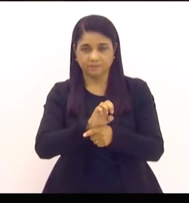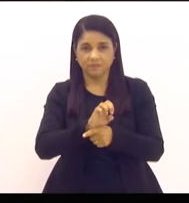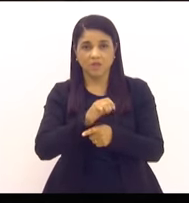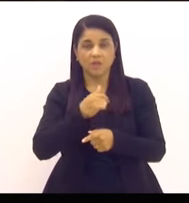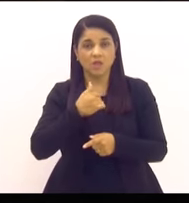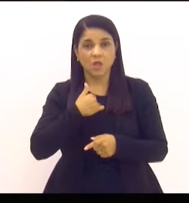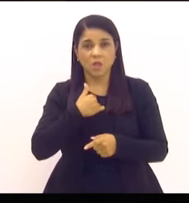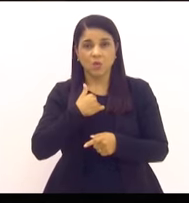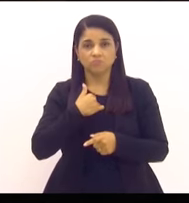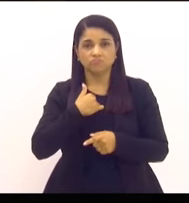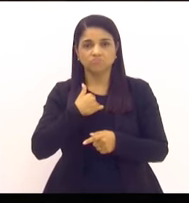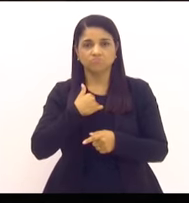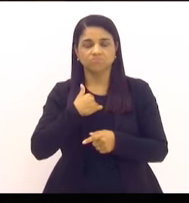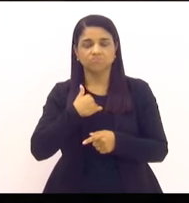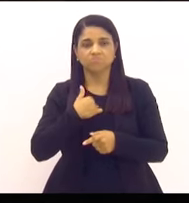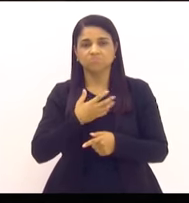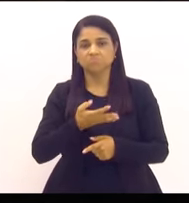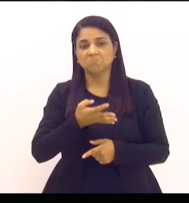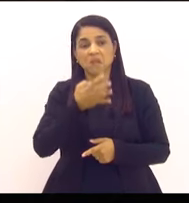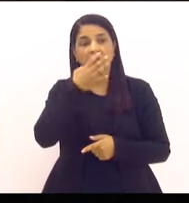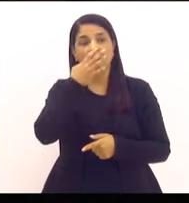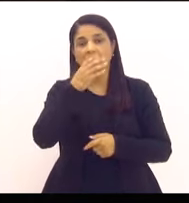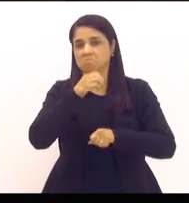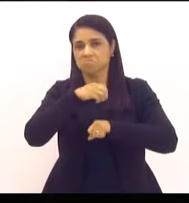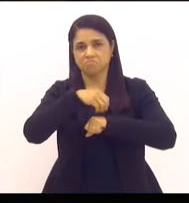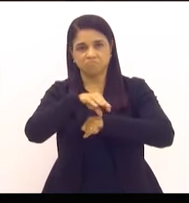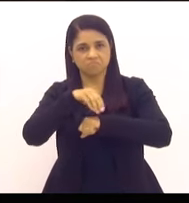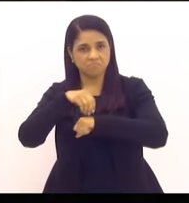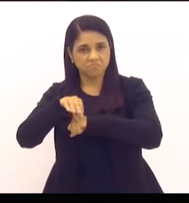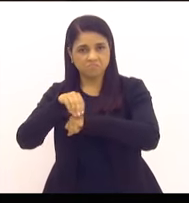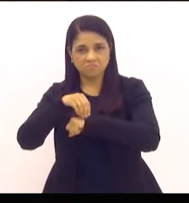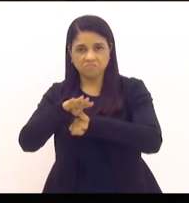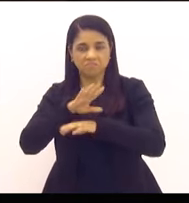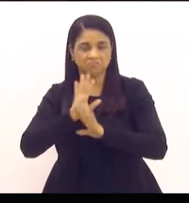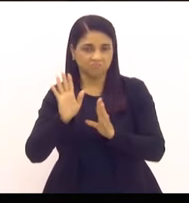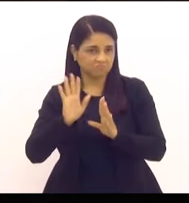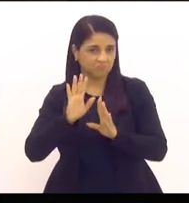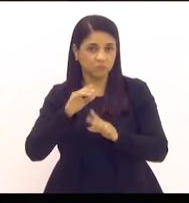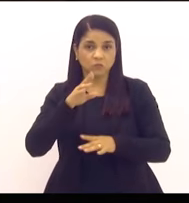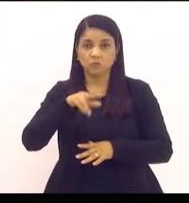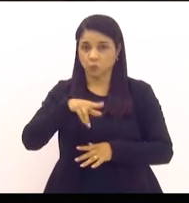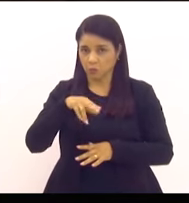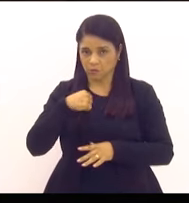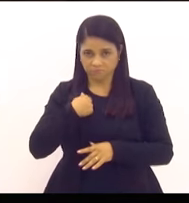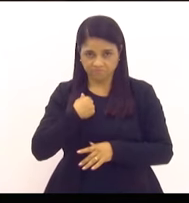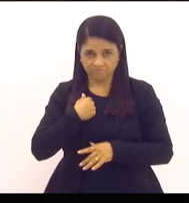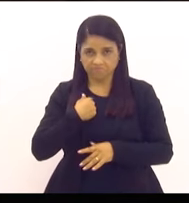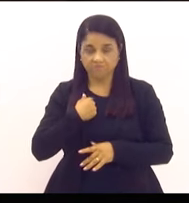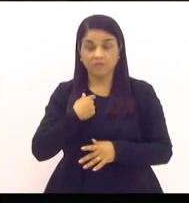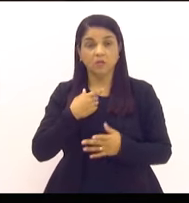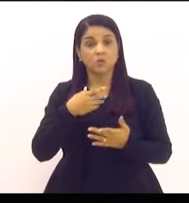a indicação do governador. Primeiro ponto. Estamos discutindo a lei